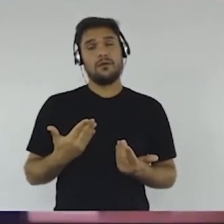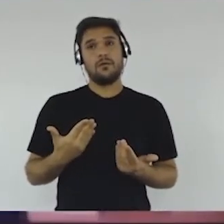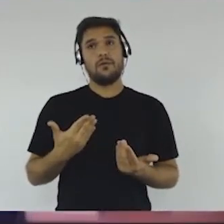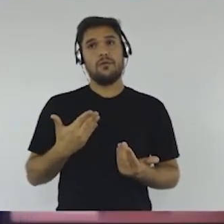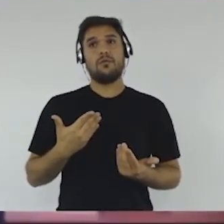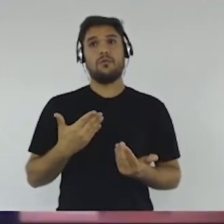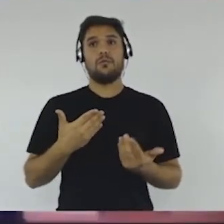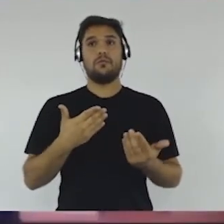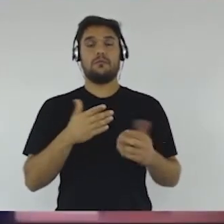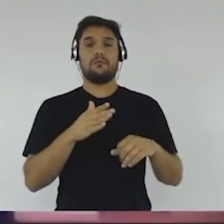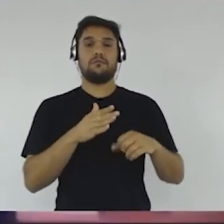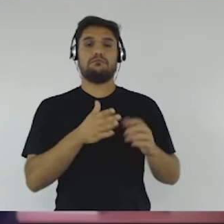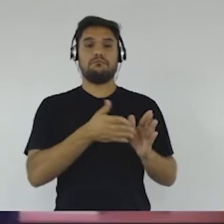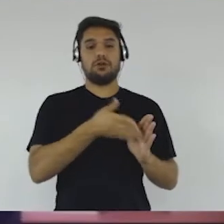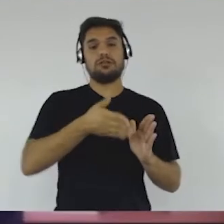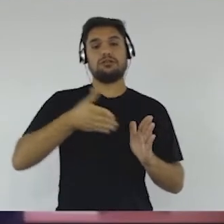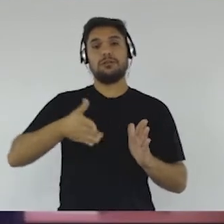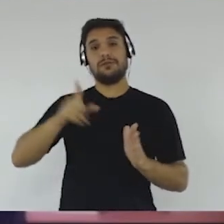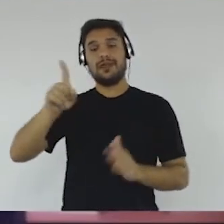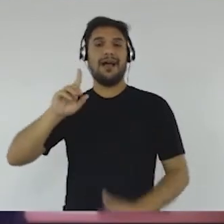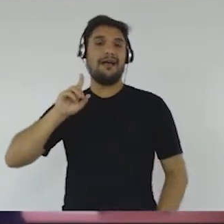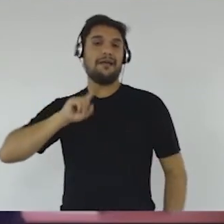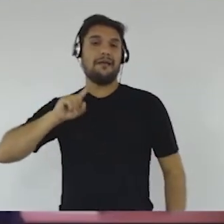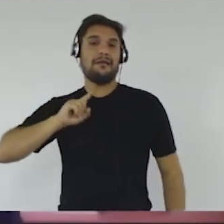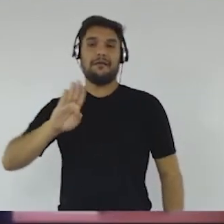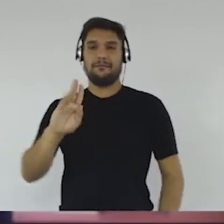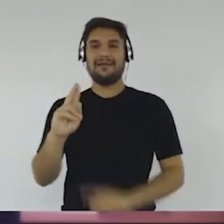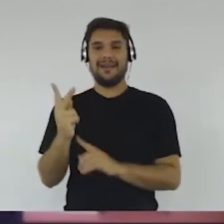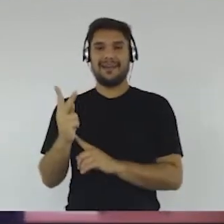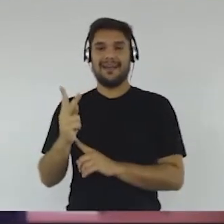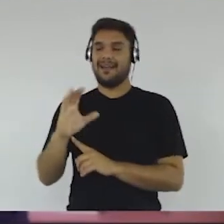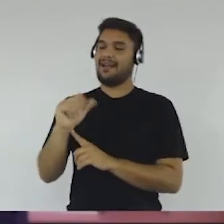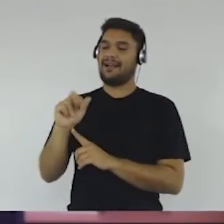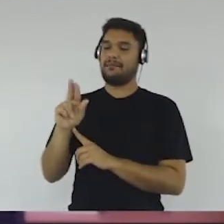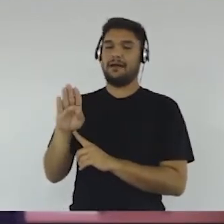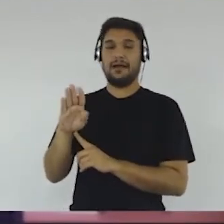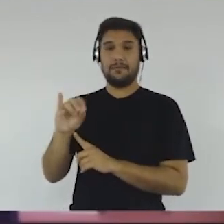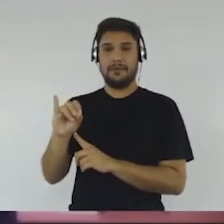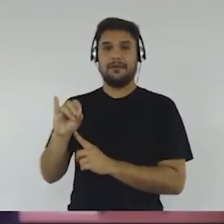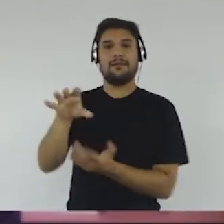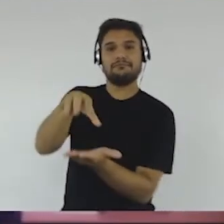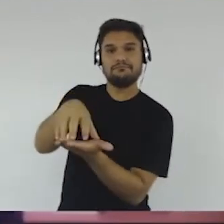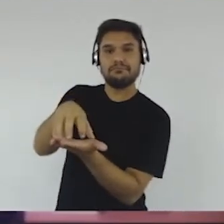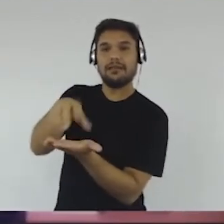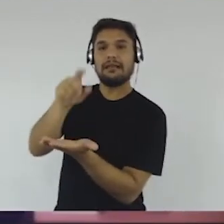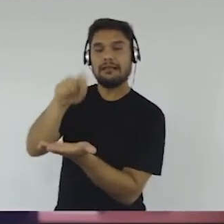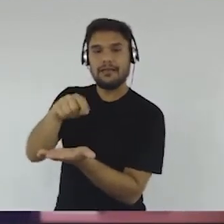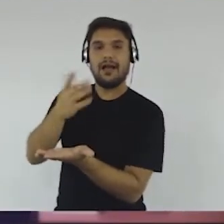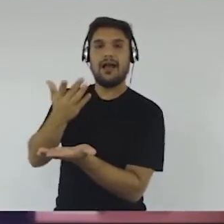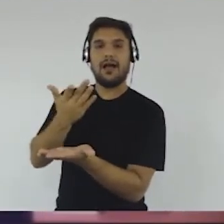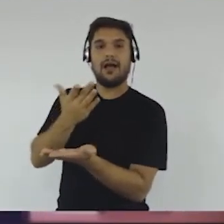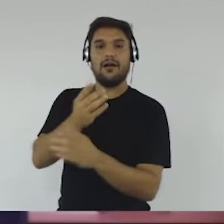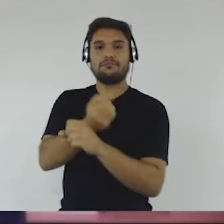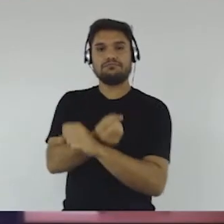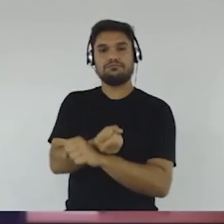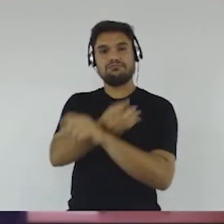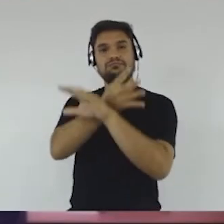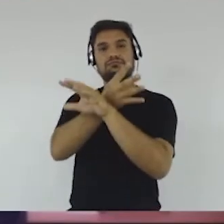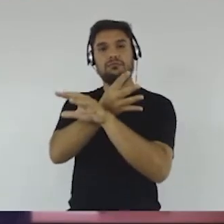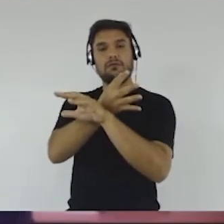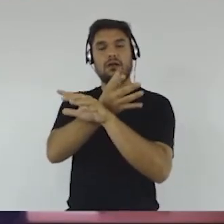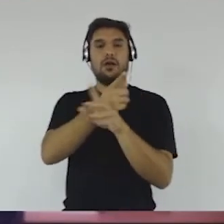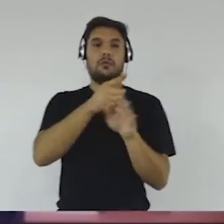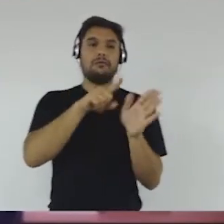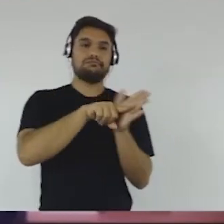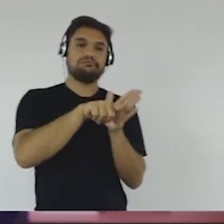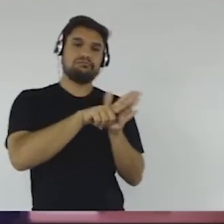um procedimento com sede em Belo Horizonte, administrado pela Camarb, possa receber por videoconferência a